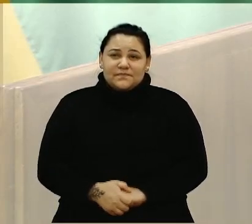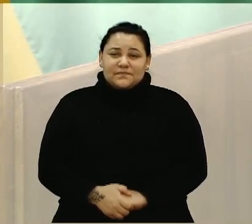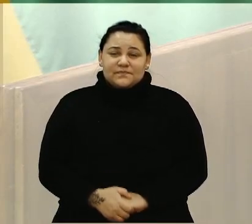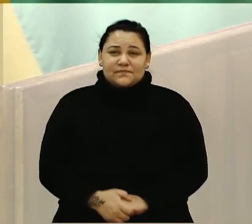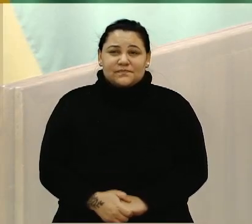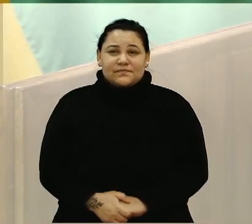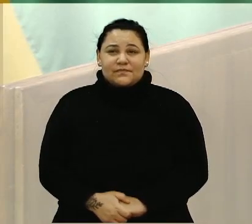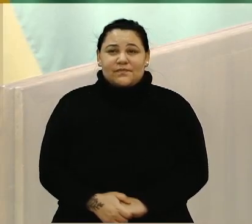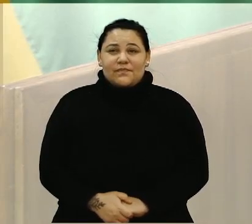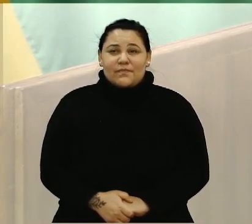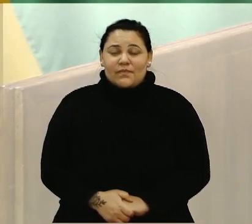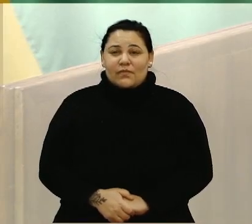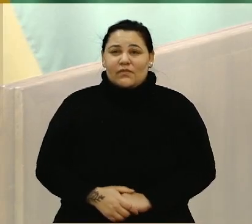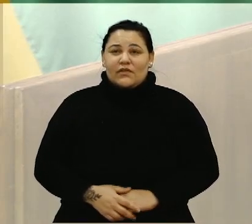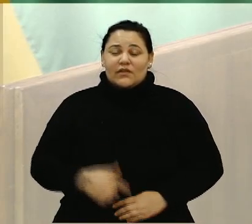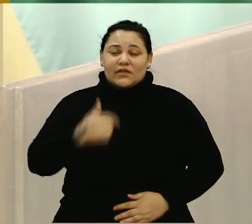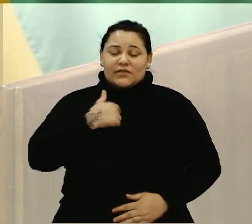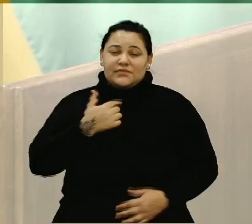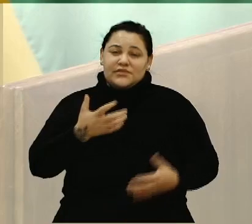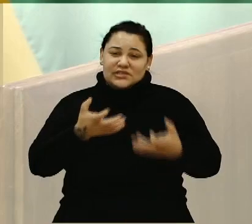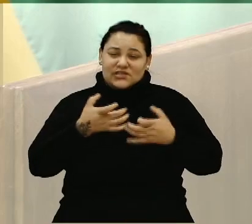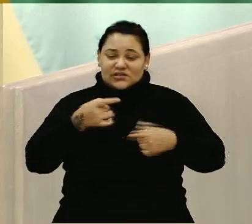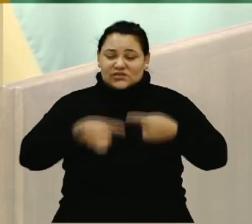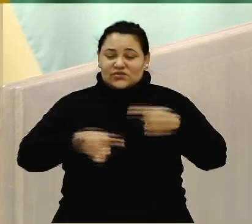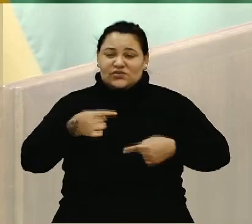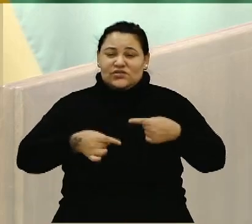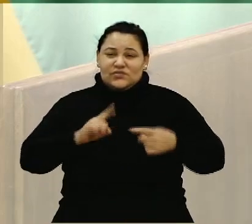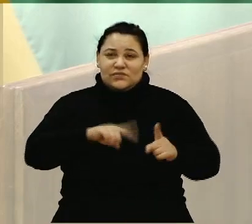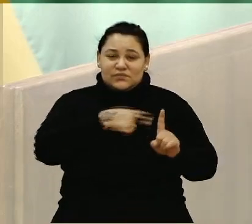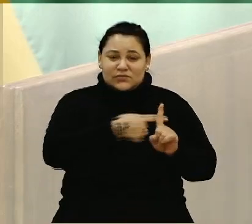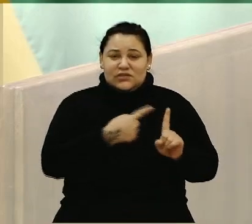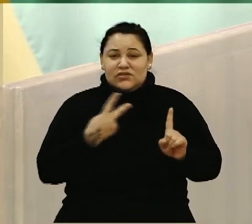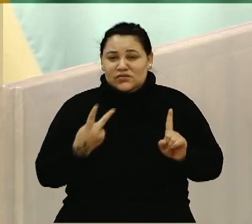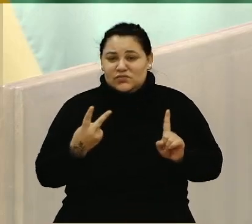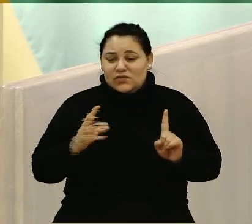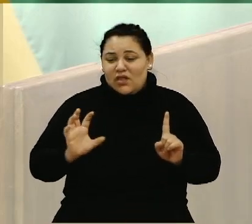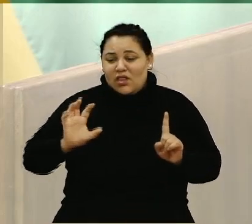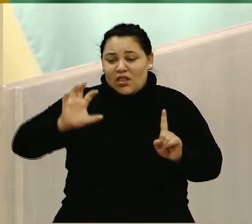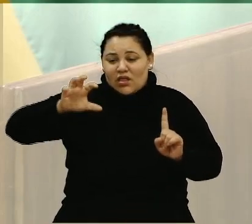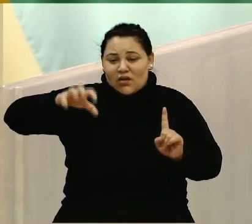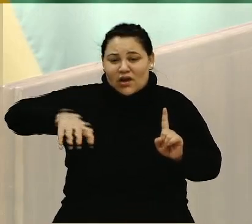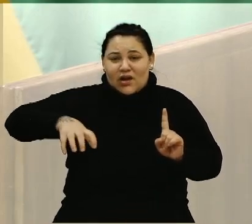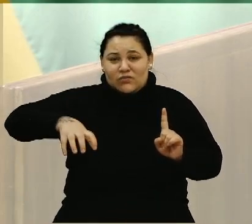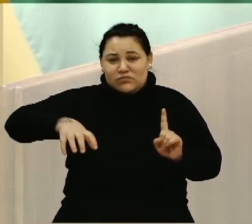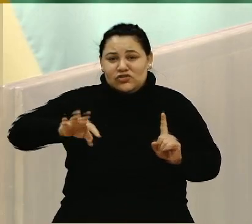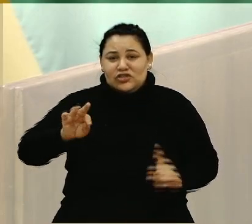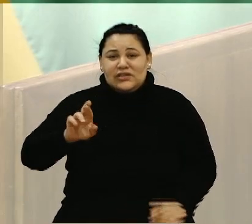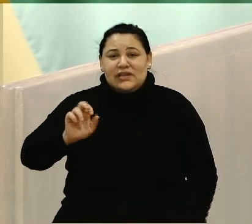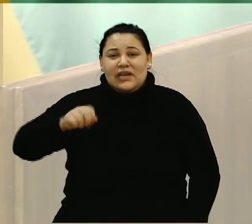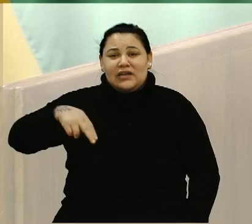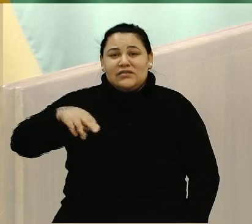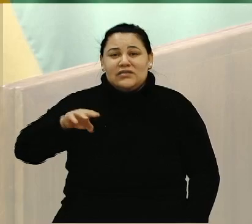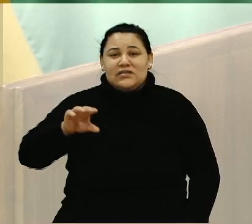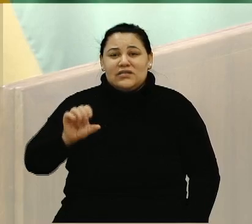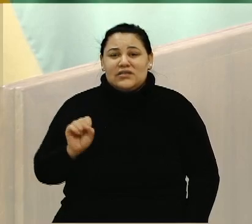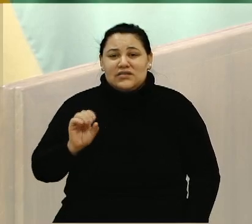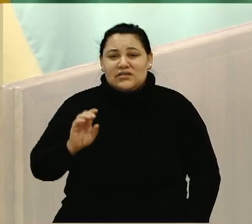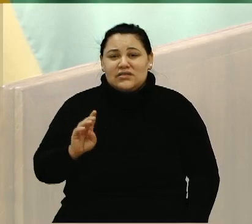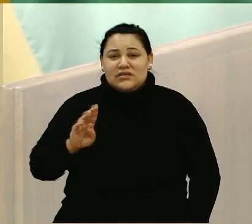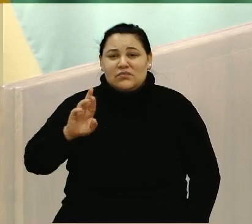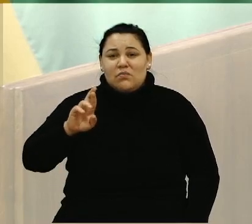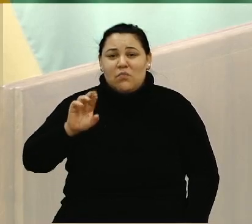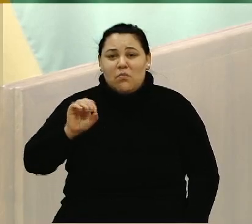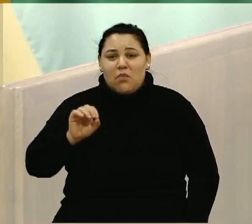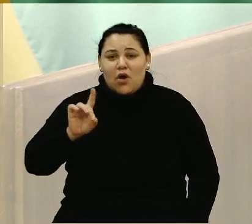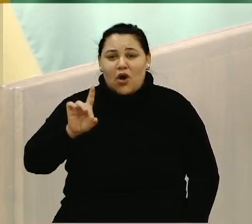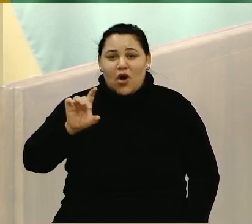discutindo pelo menos mais 2 estações de transbordo para nossa cidade, para